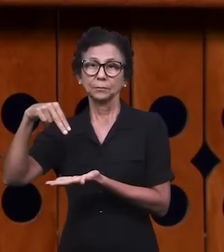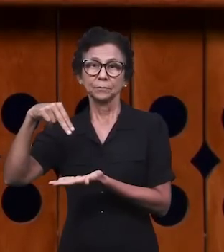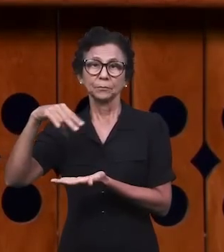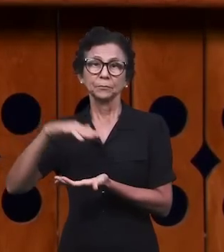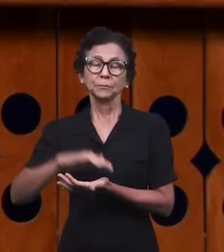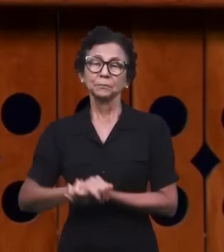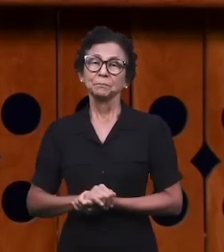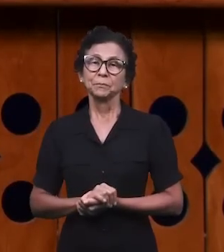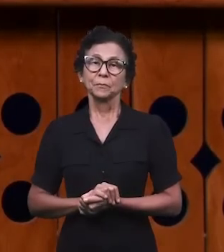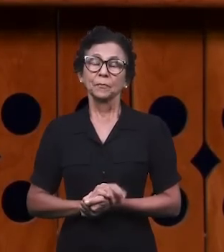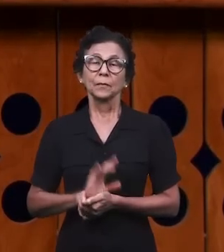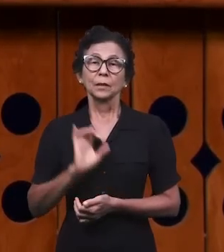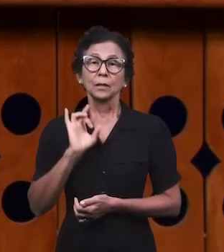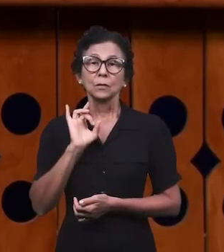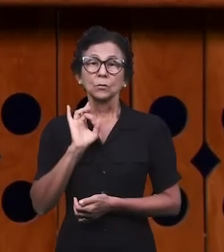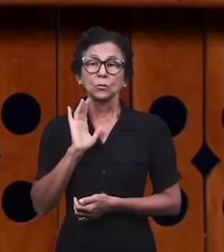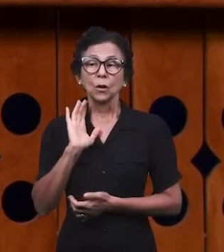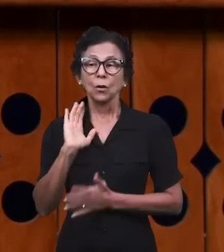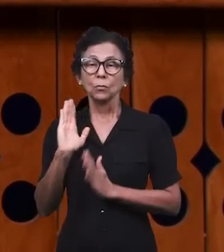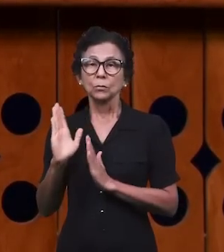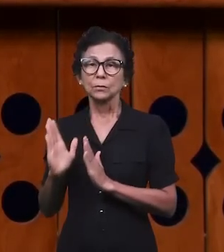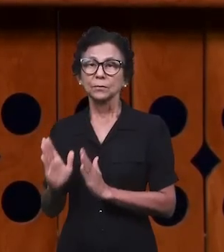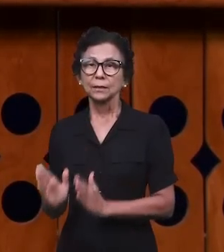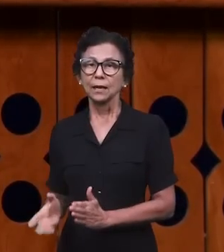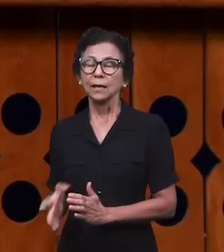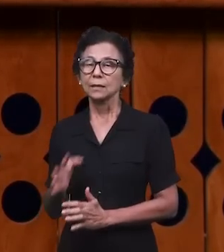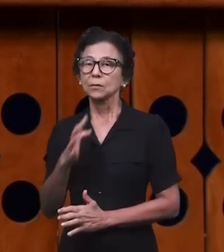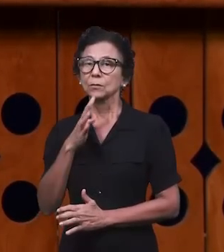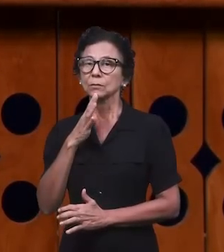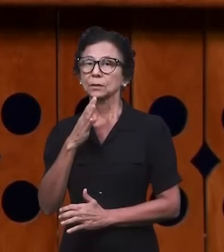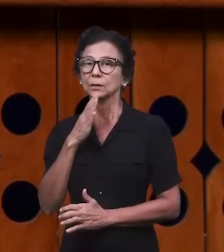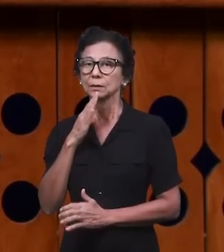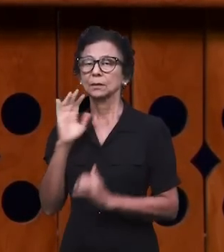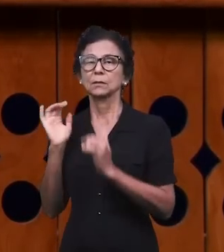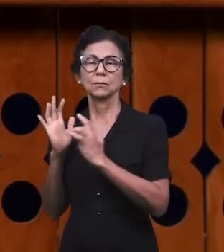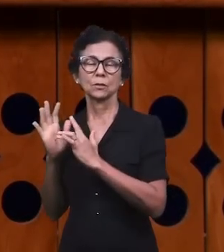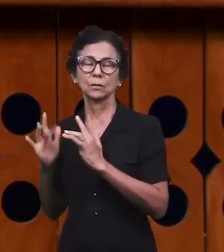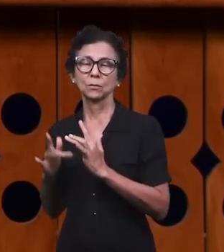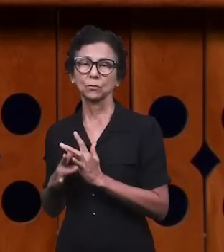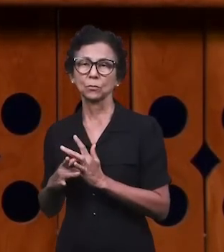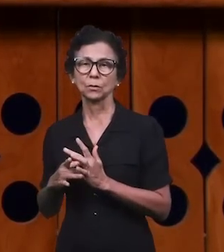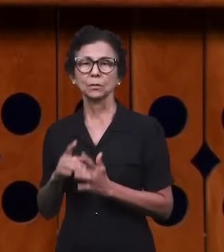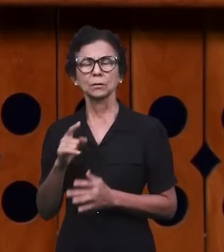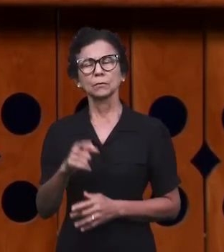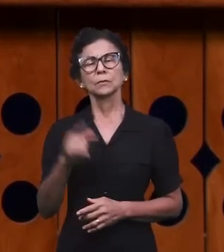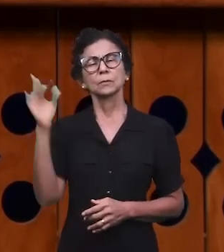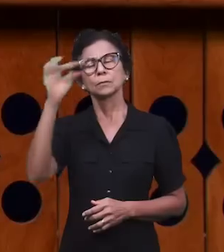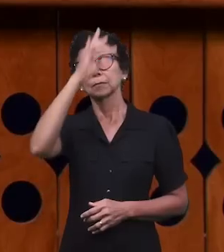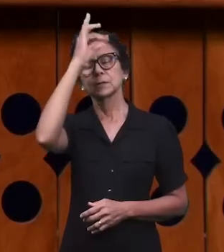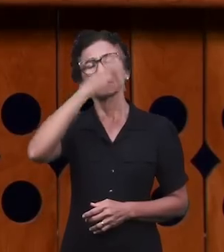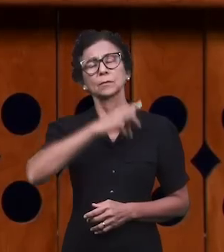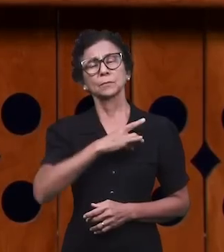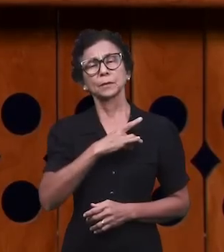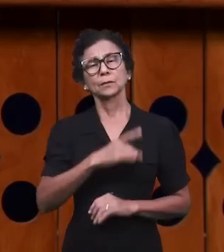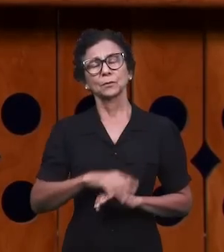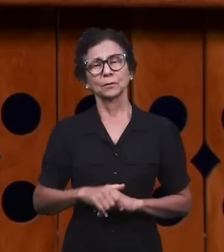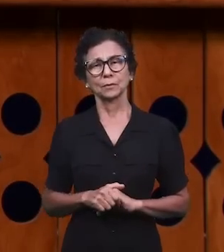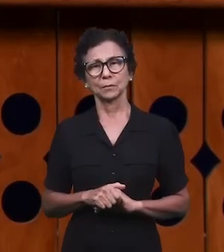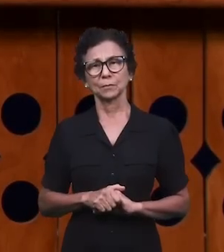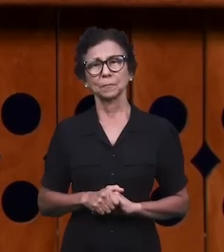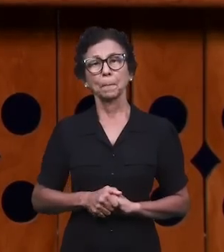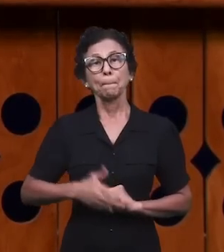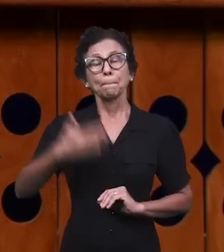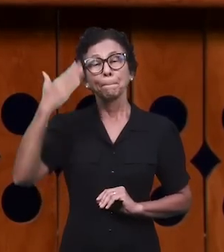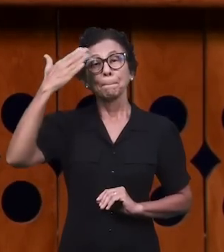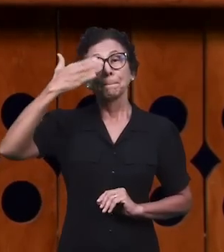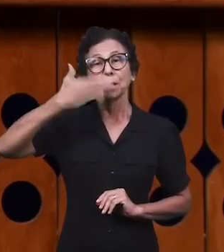os seus o veriam. Quais são os seus? Você, jovem, que é batizado com o Espírito Santo, e o maior sinal de que